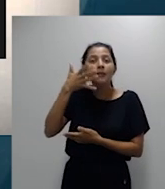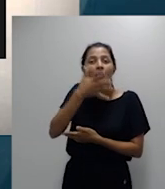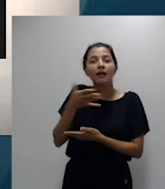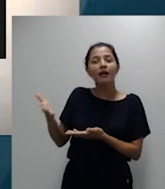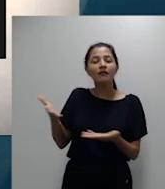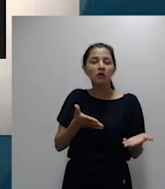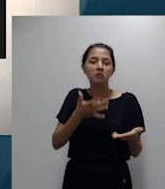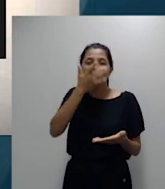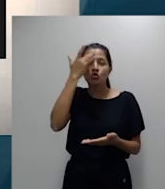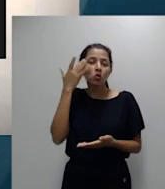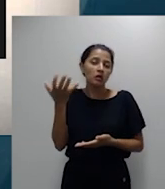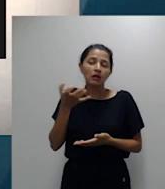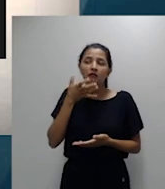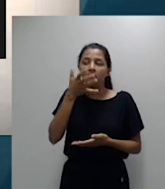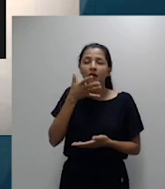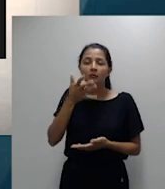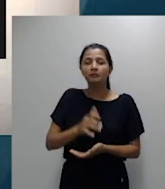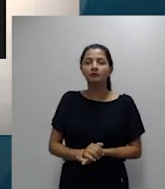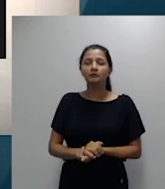Coruja manifestar